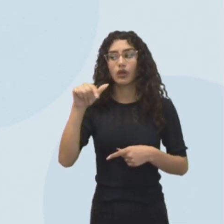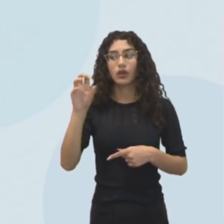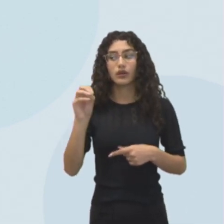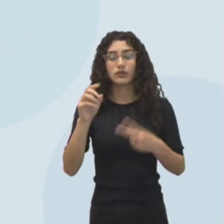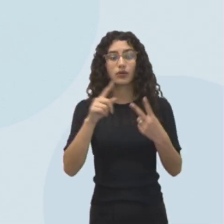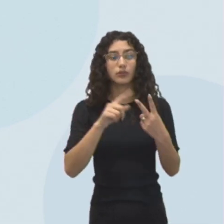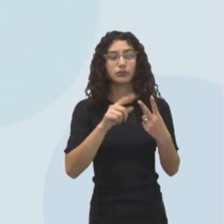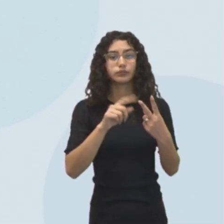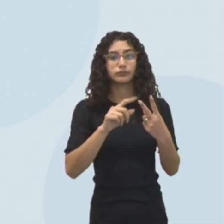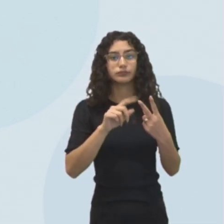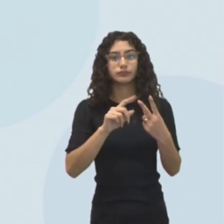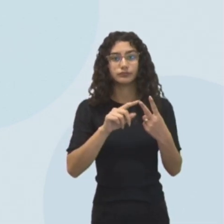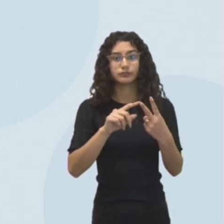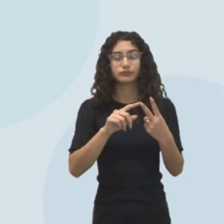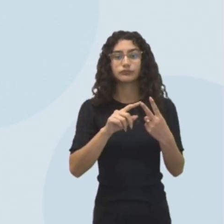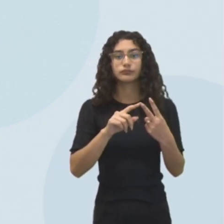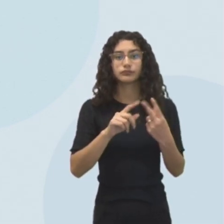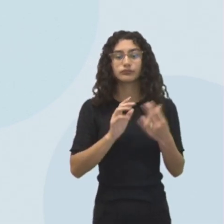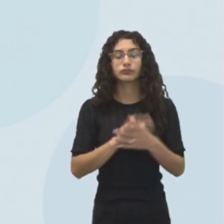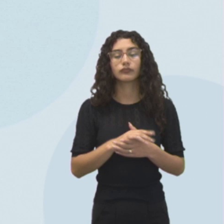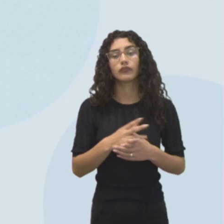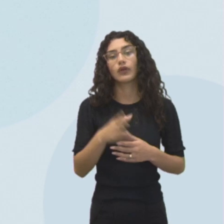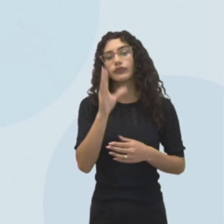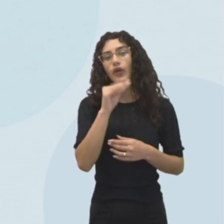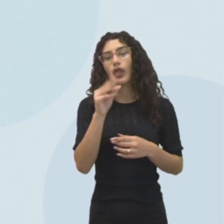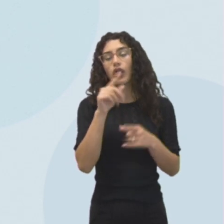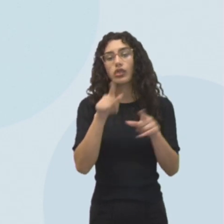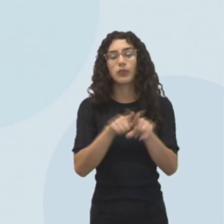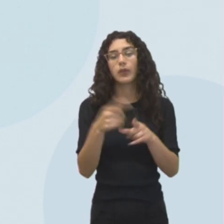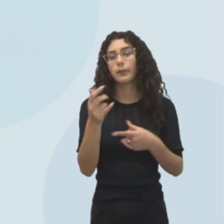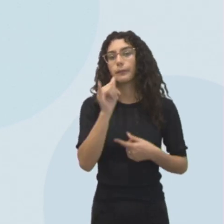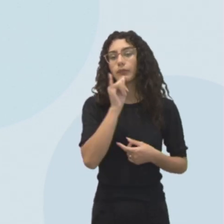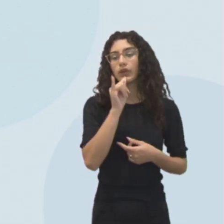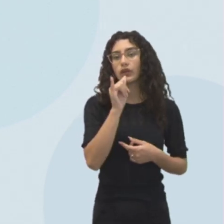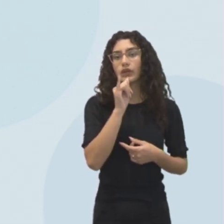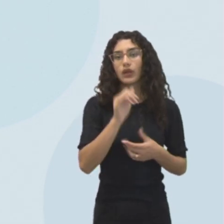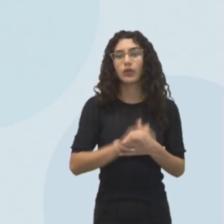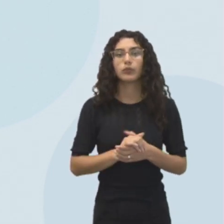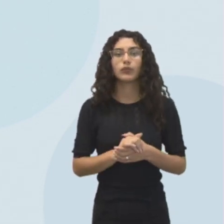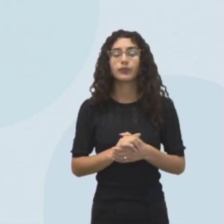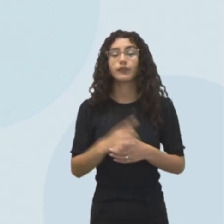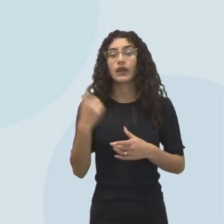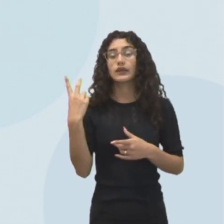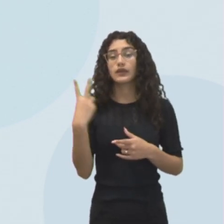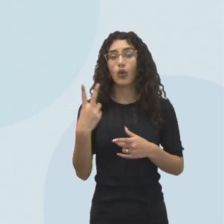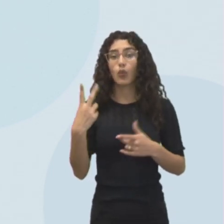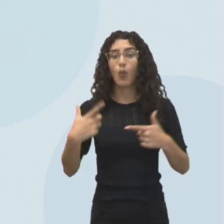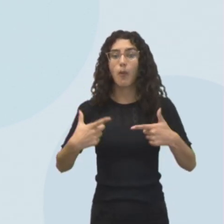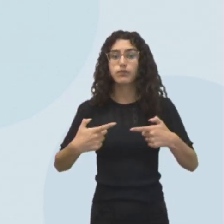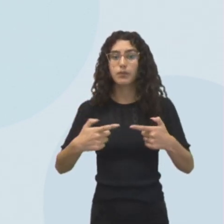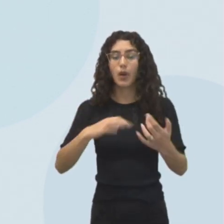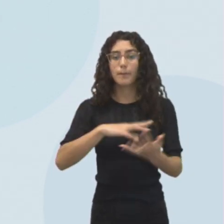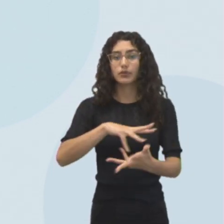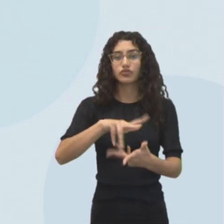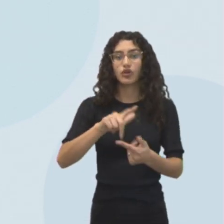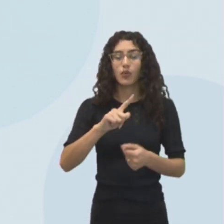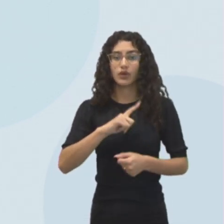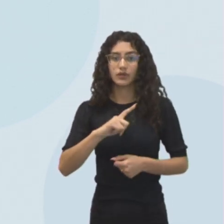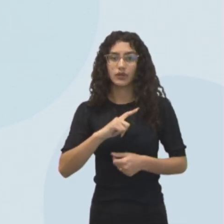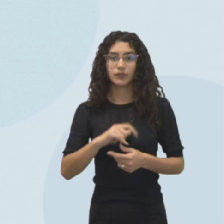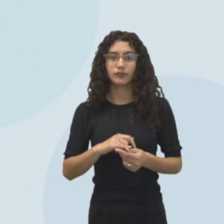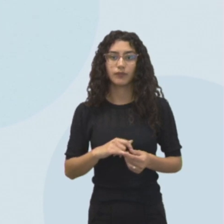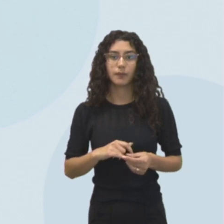sem muita ligação com a matéria, né? Você está falando, vou dar um exemplo, que Segunda Guerra Mundial, aí você vai falar